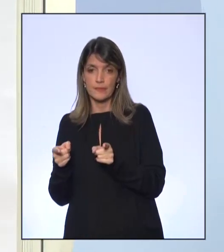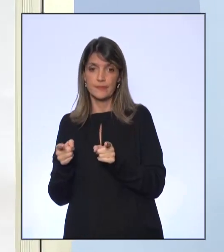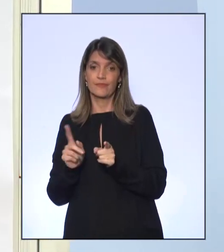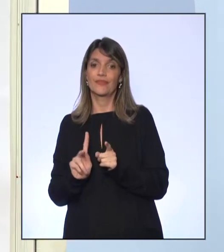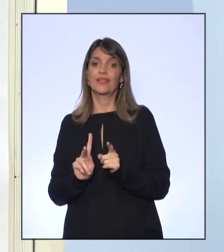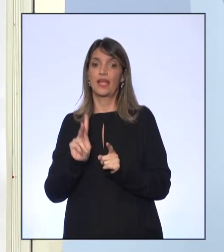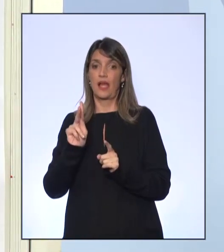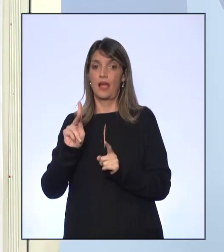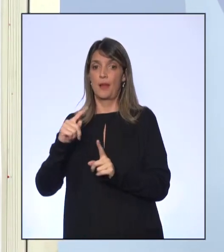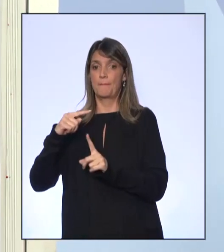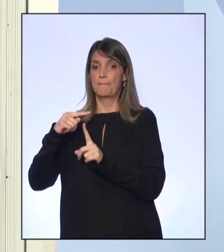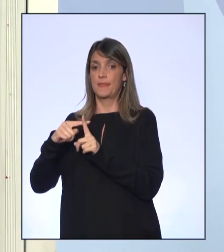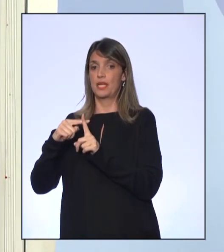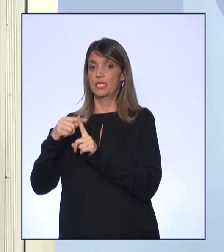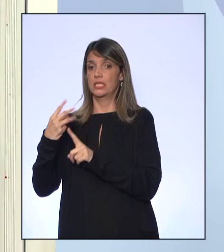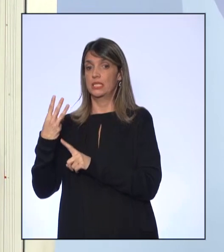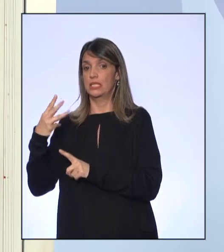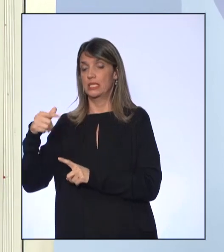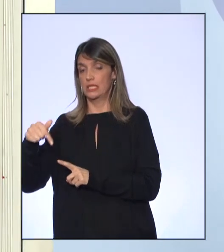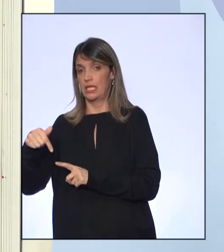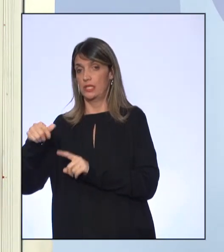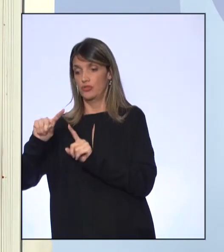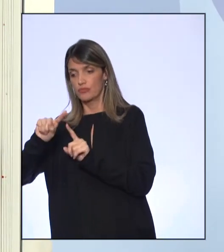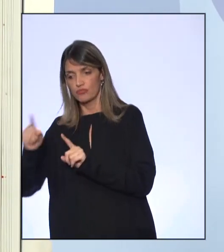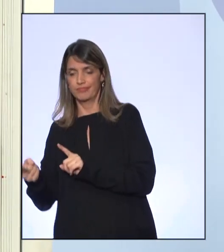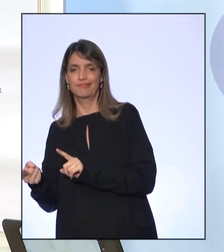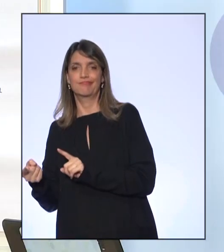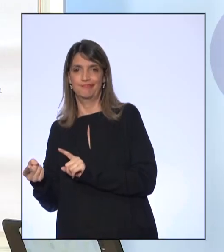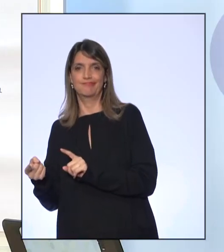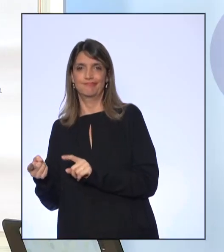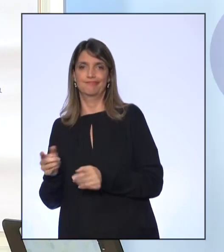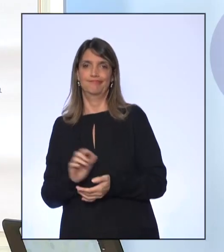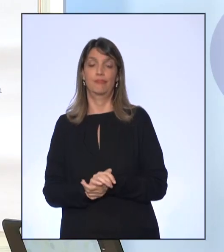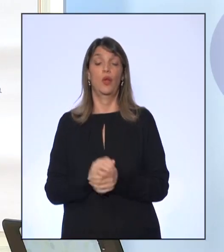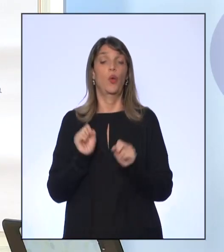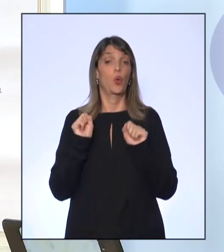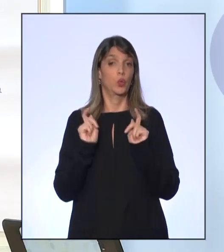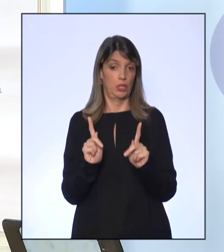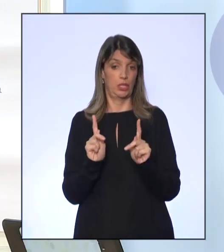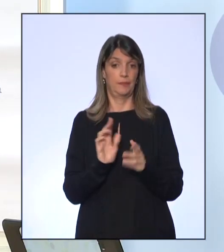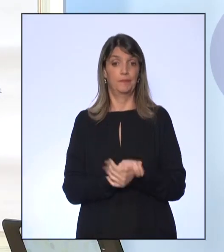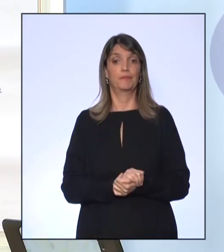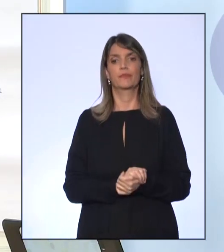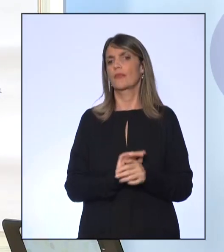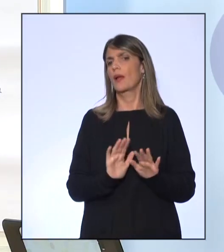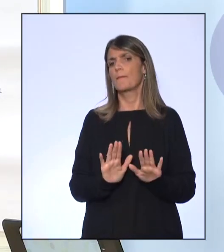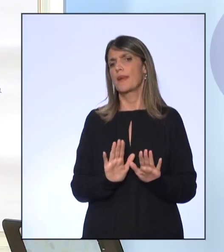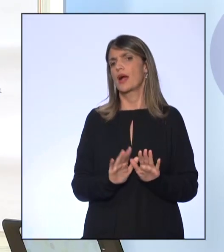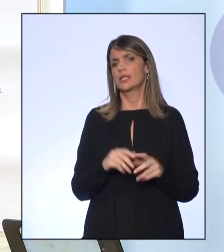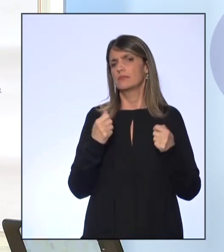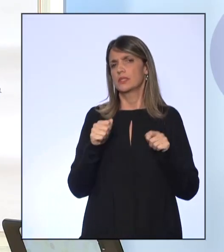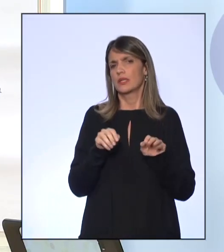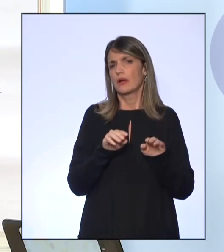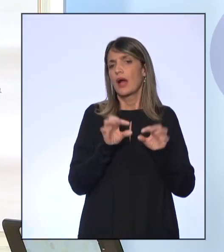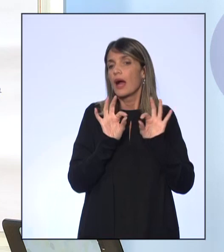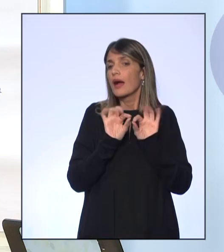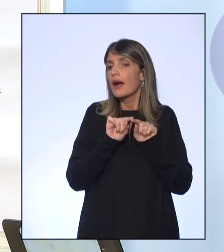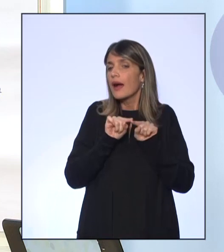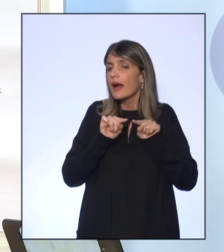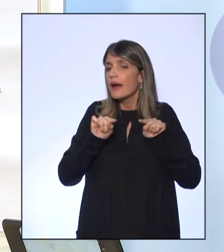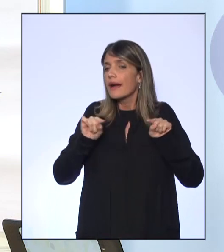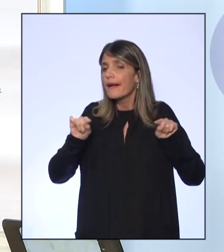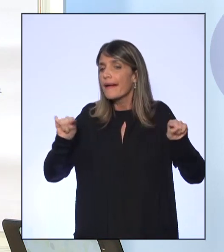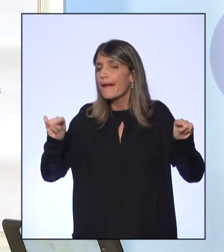K mais 37. Tá, beleza, coloquei. Mas eu quero que esteja alinhado. O que